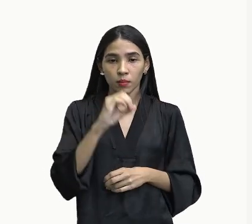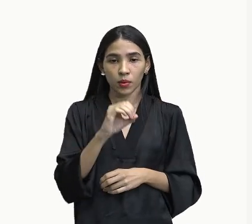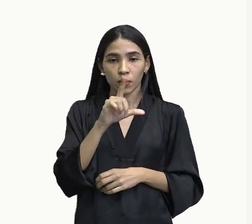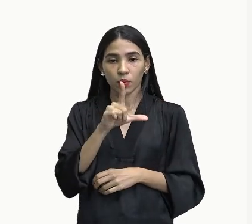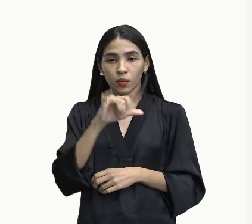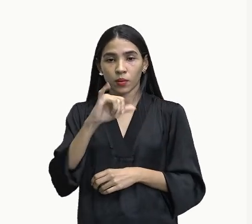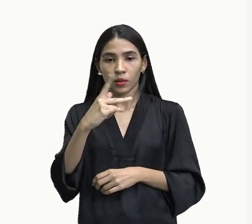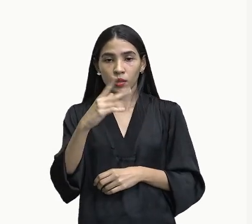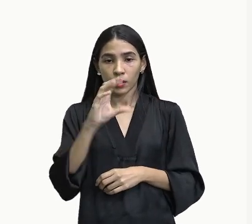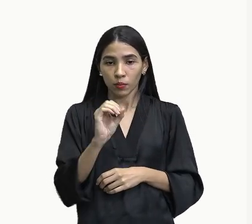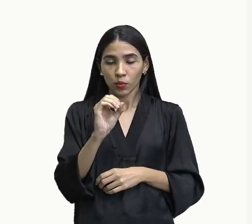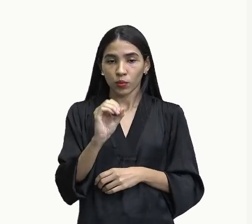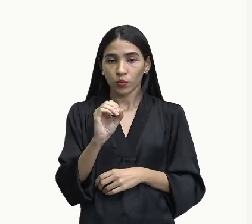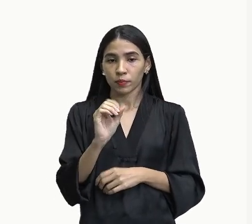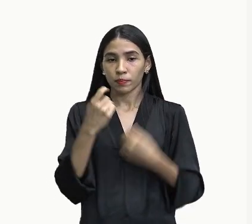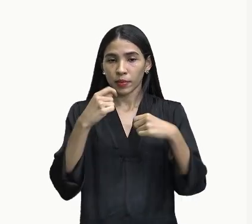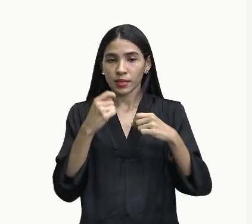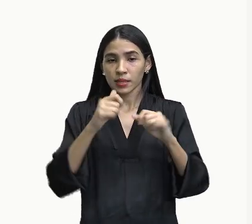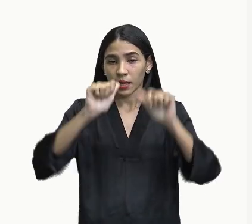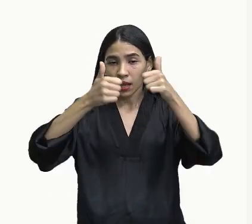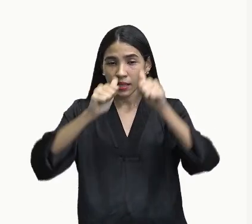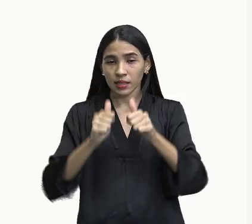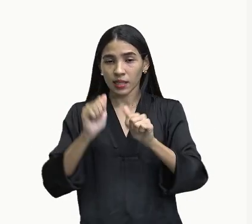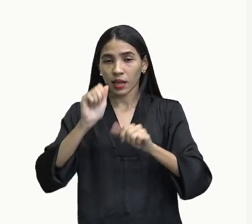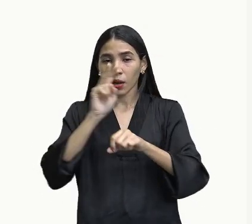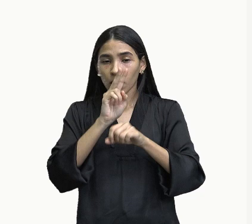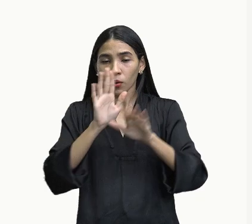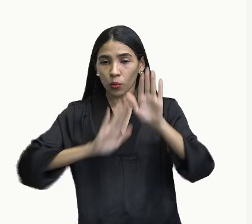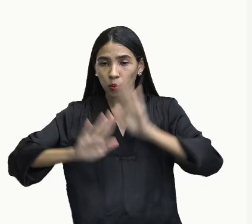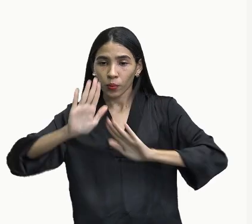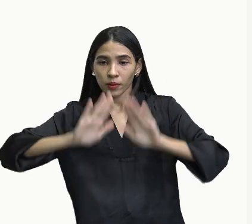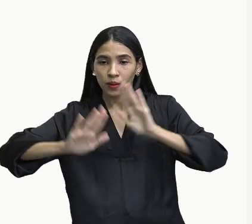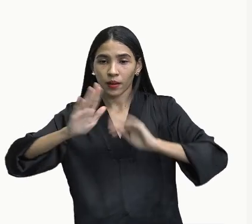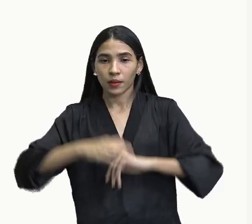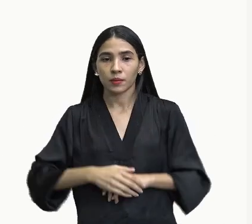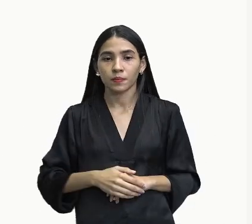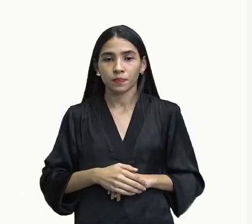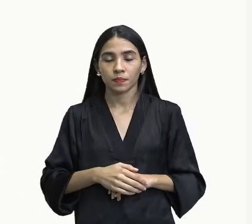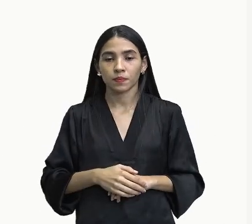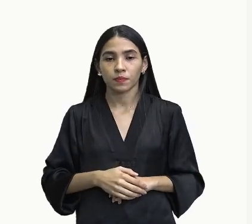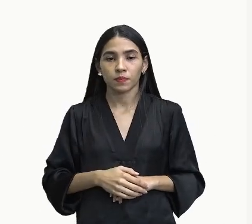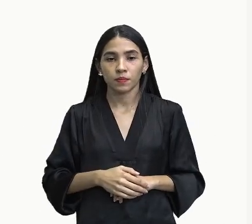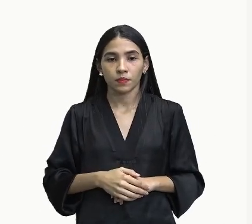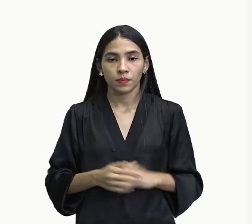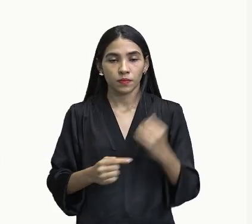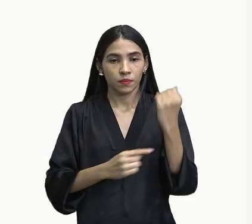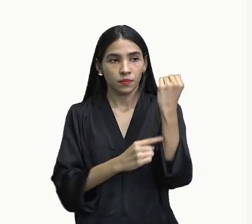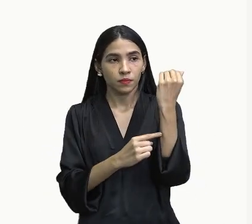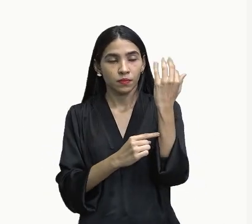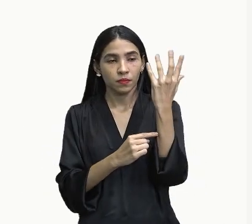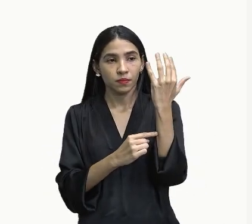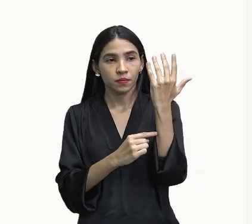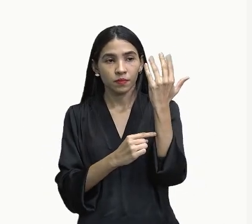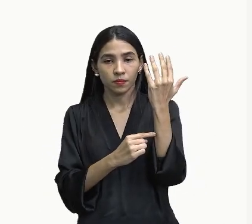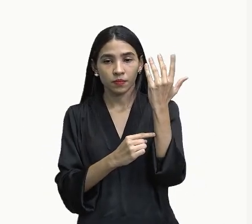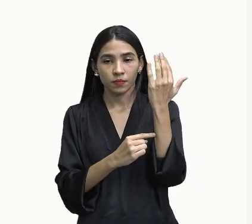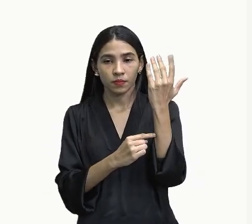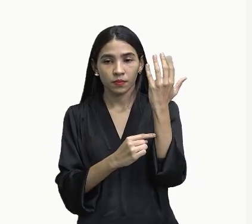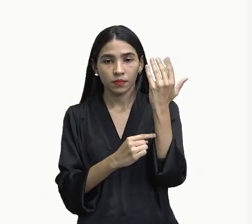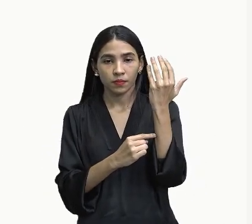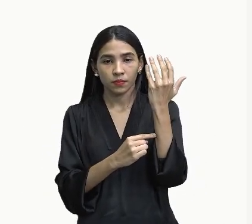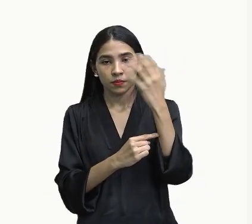da esquerda para a direita, para a gente entender um pouquinho. Deixa eu grafar aqui para vocês entenderem a orientação que vocês vão fazer